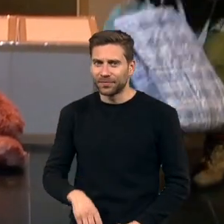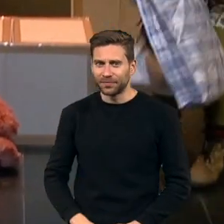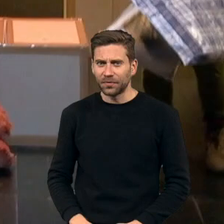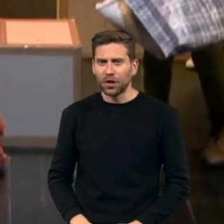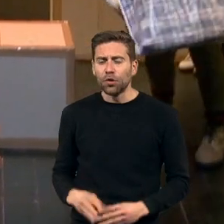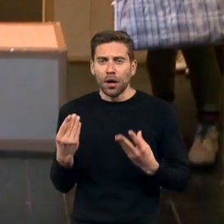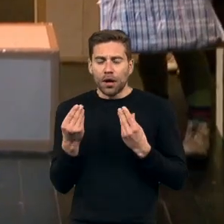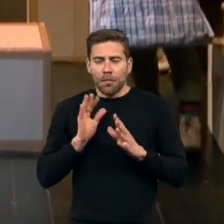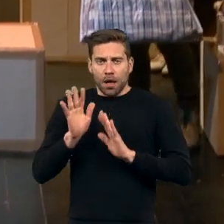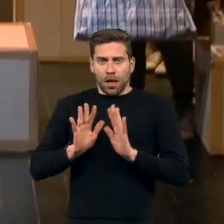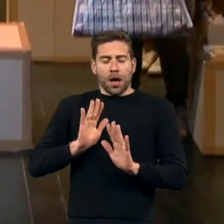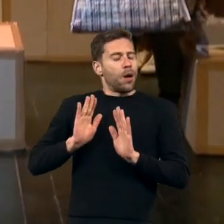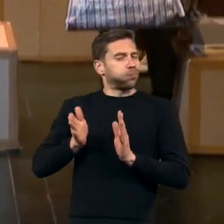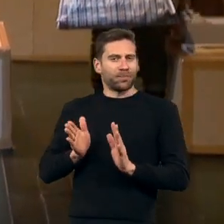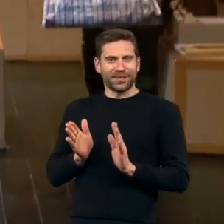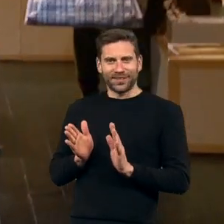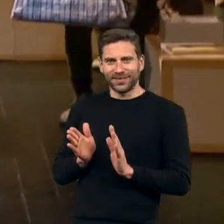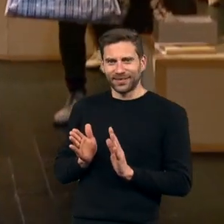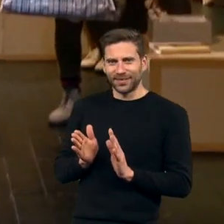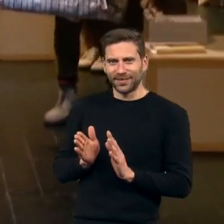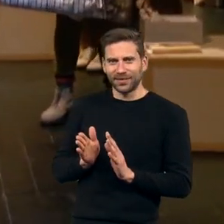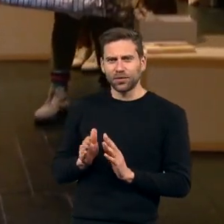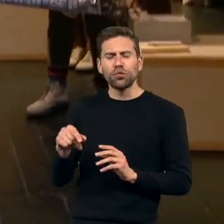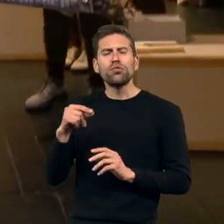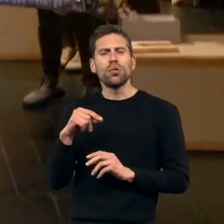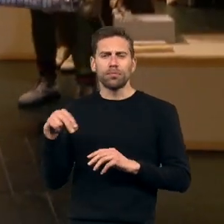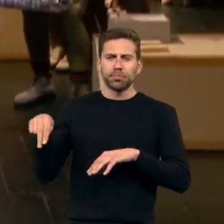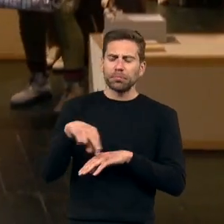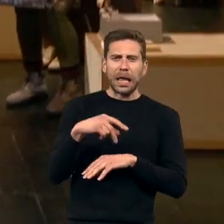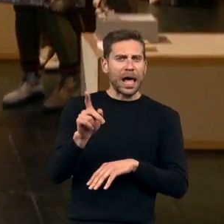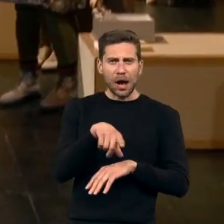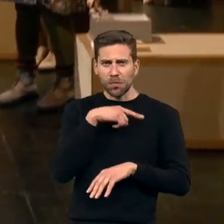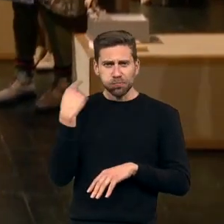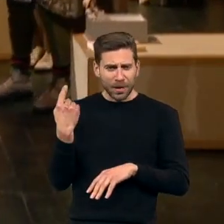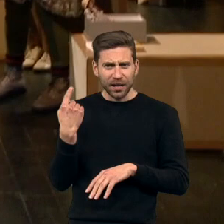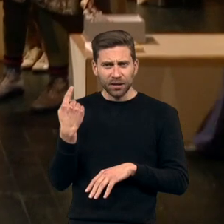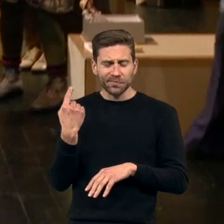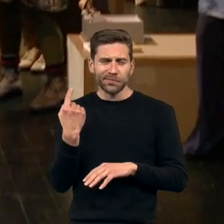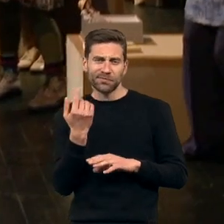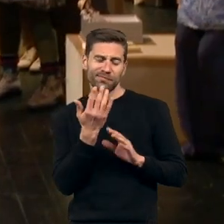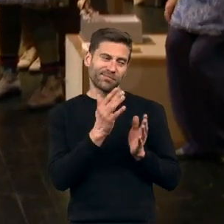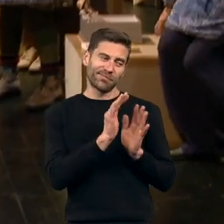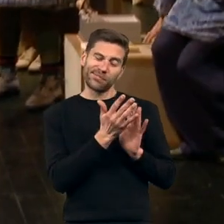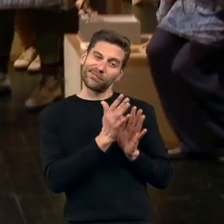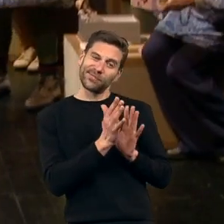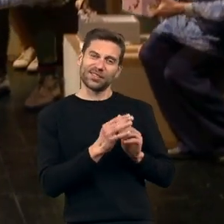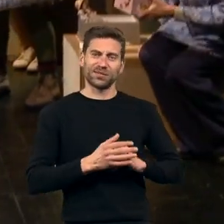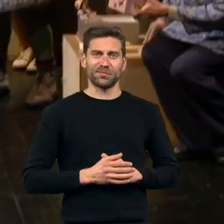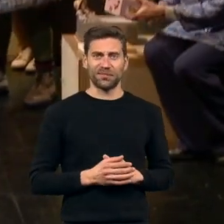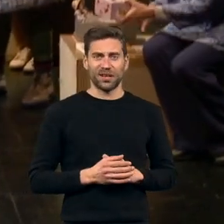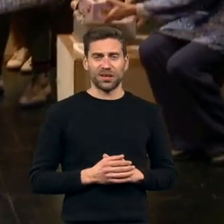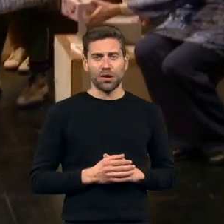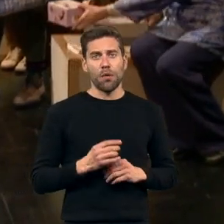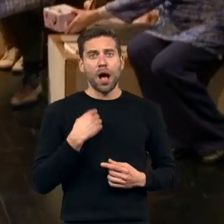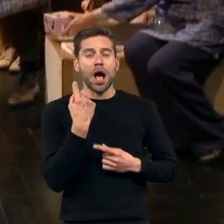Não tenha medo. Não costuma andar por aqui, pois não? Mais ou menos. Passo por aqui